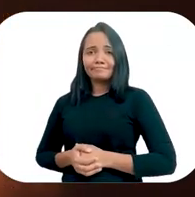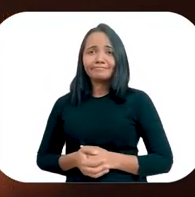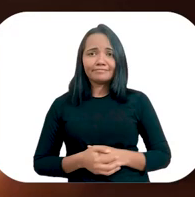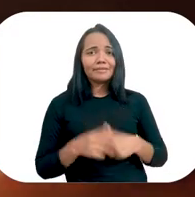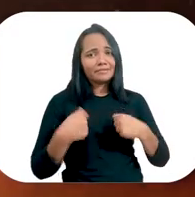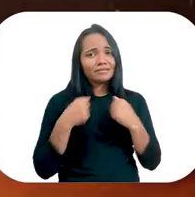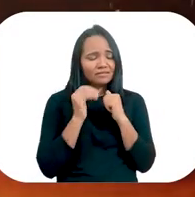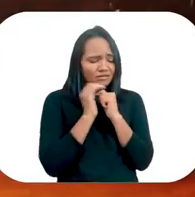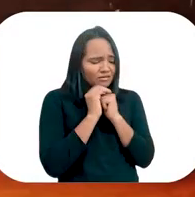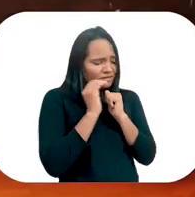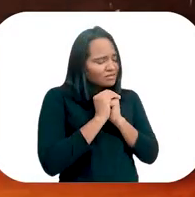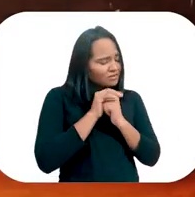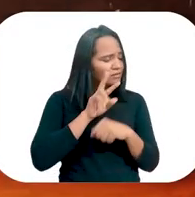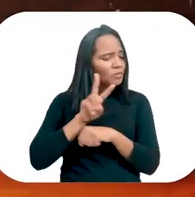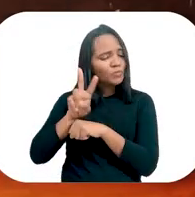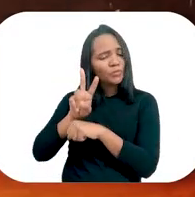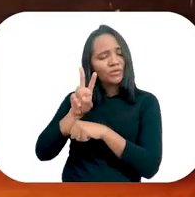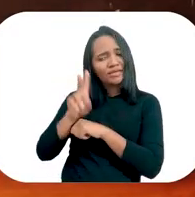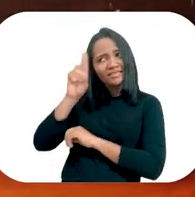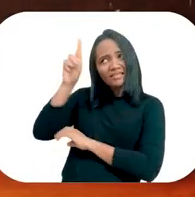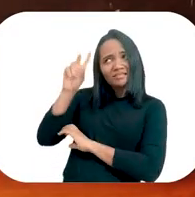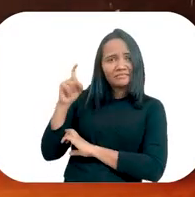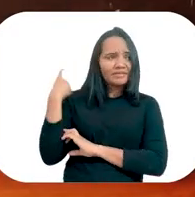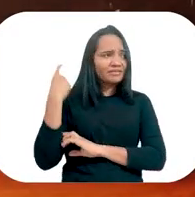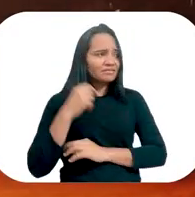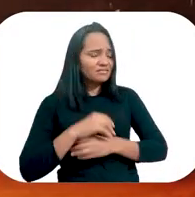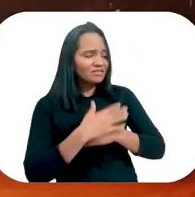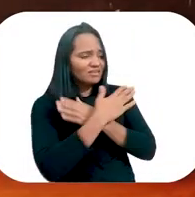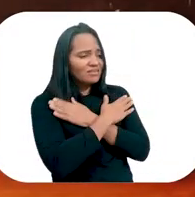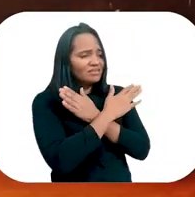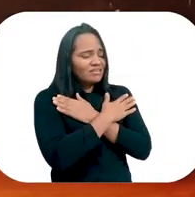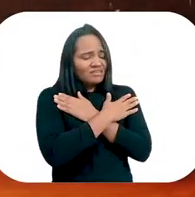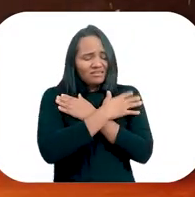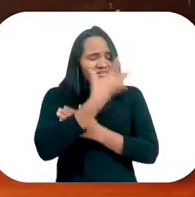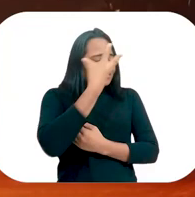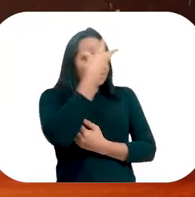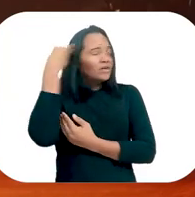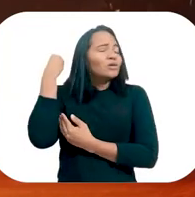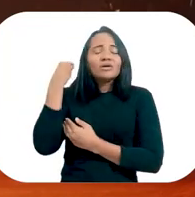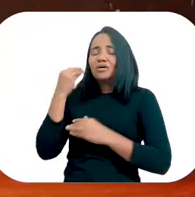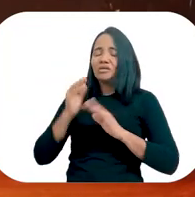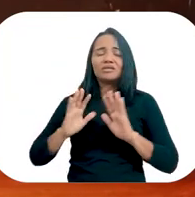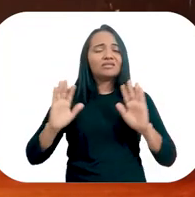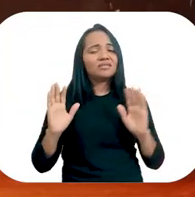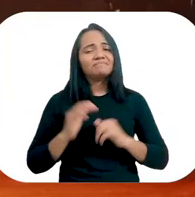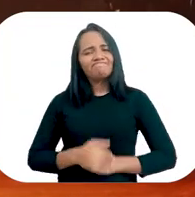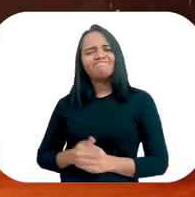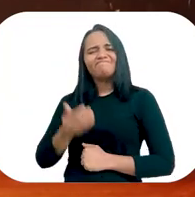deve rezar pelo bem do patrão, esquecer que está desempregado.